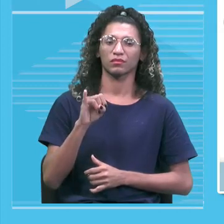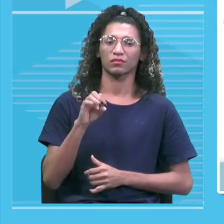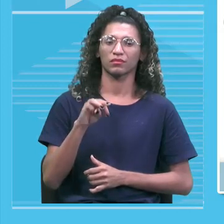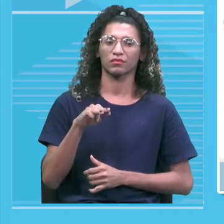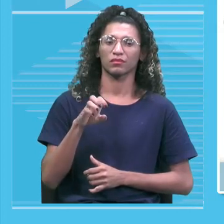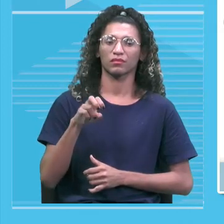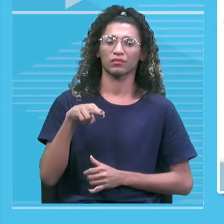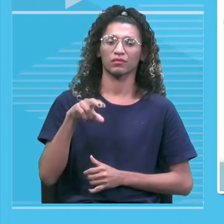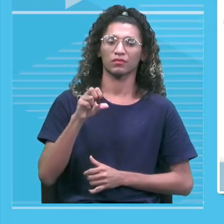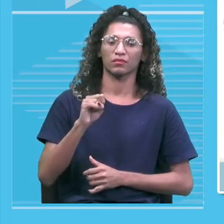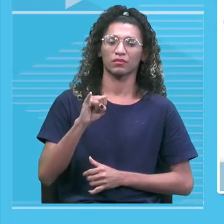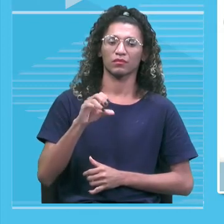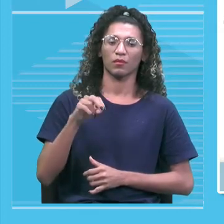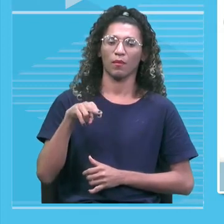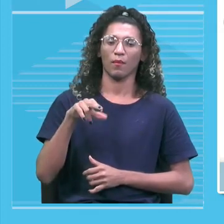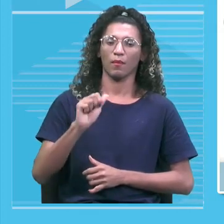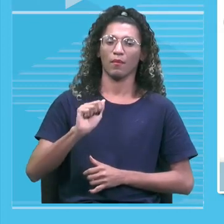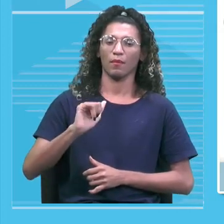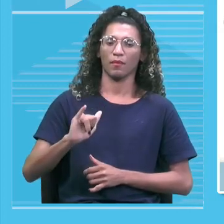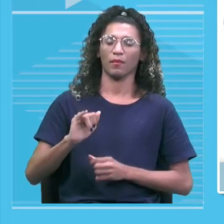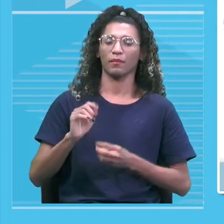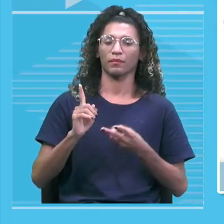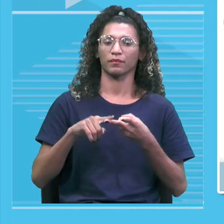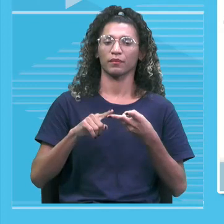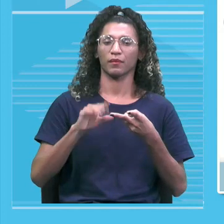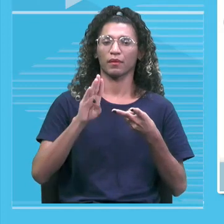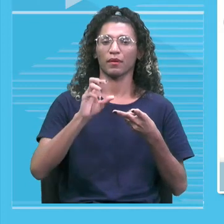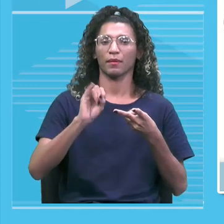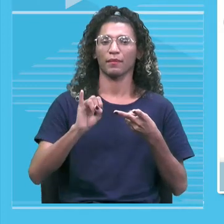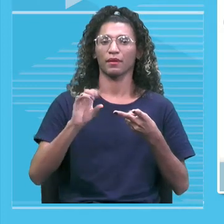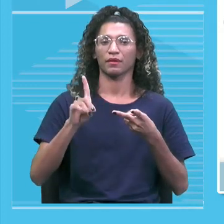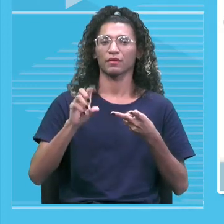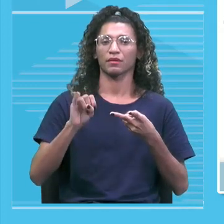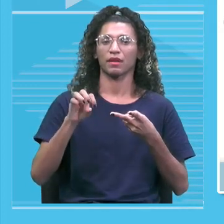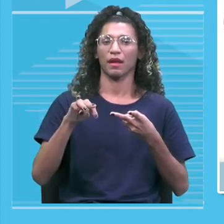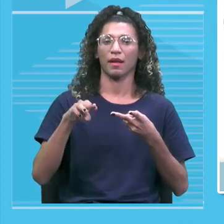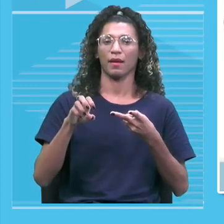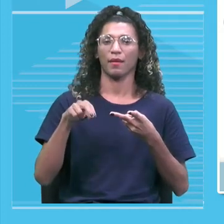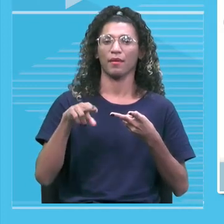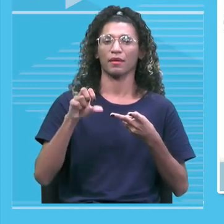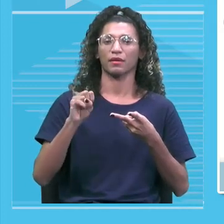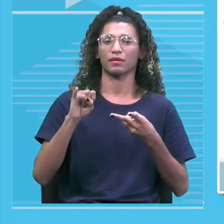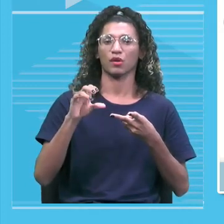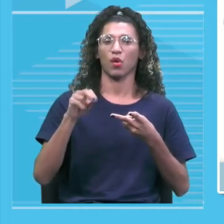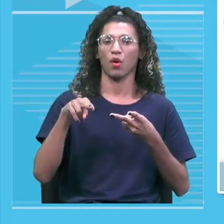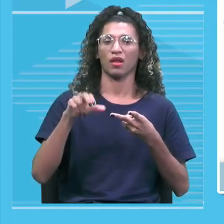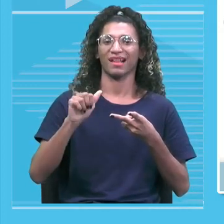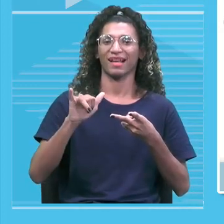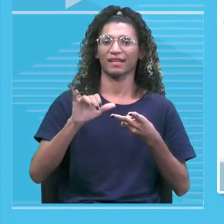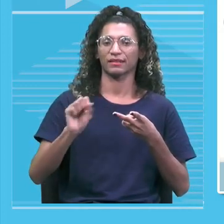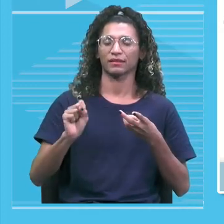posso também classificar como Bi dimensionais e